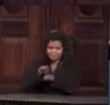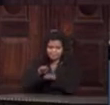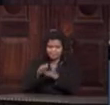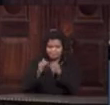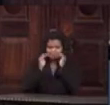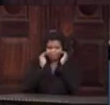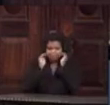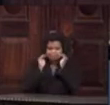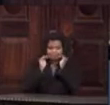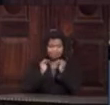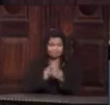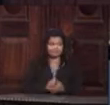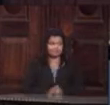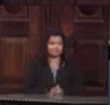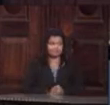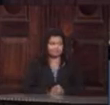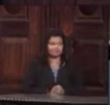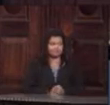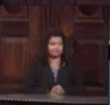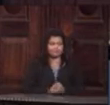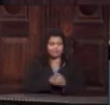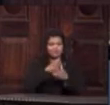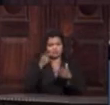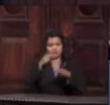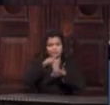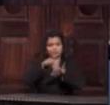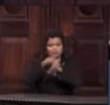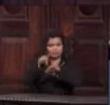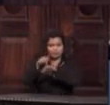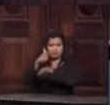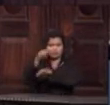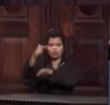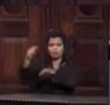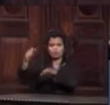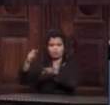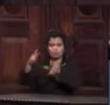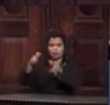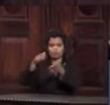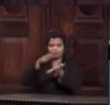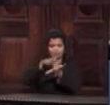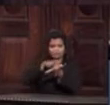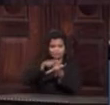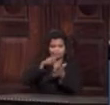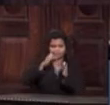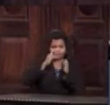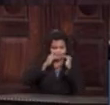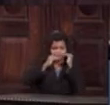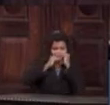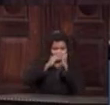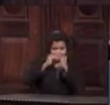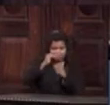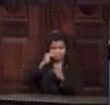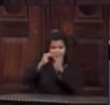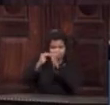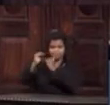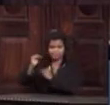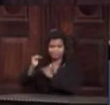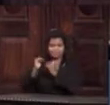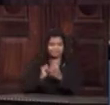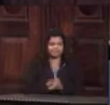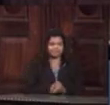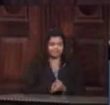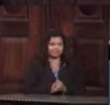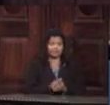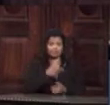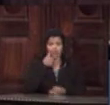face às grandes potências internacionais ontem estava num debate já peguei uma parte do debate com o ex